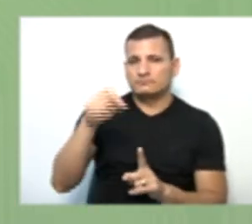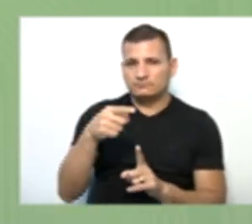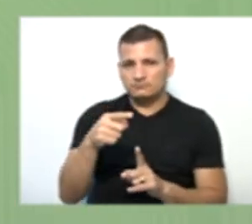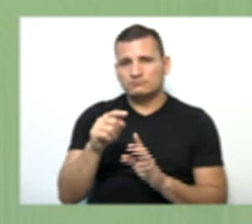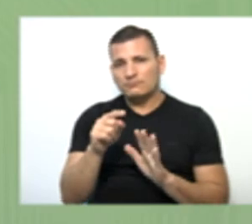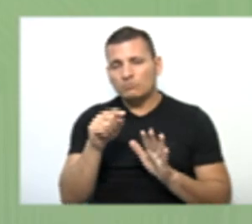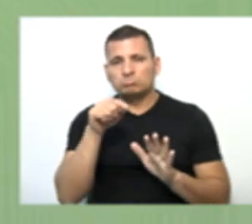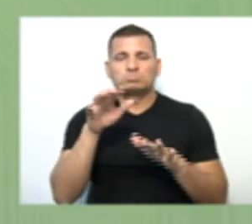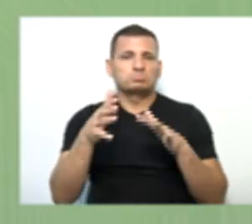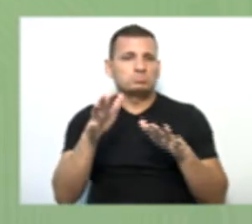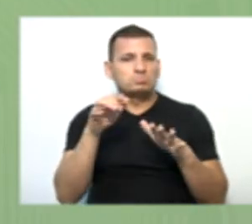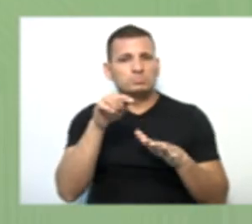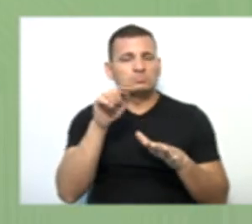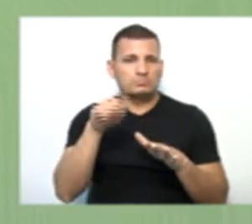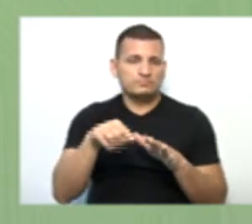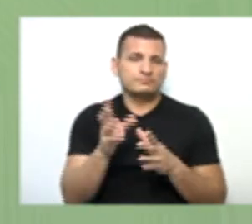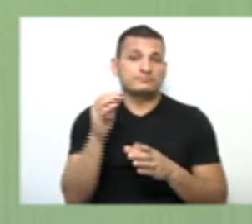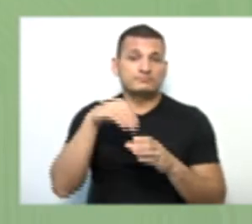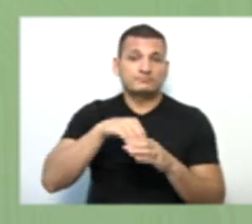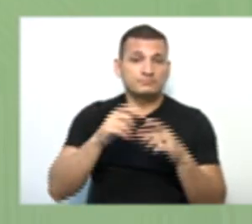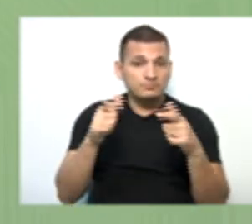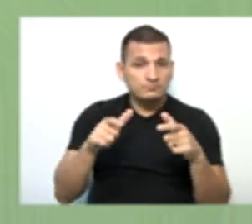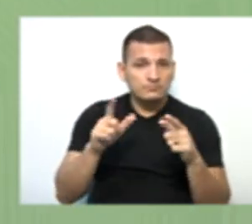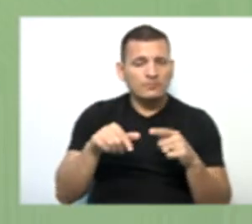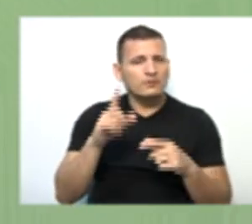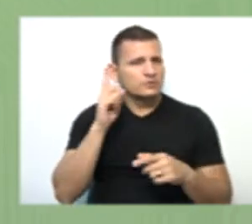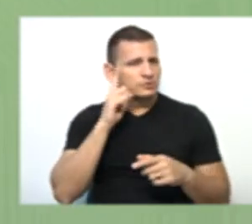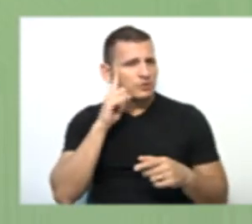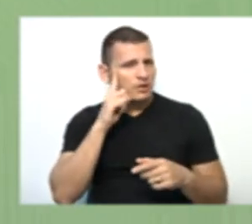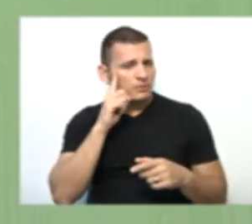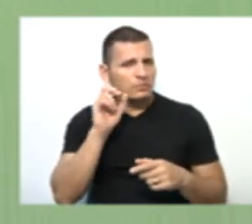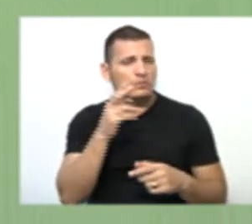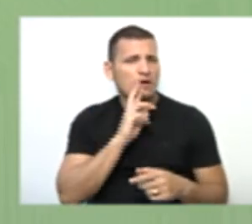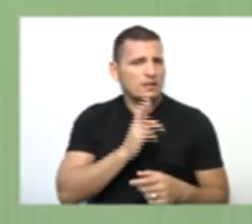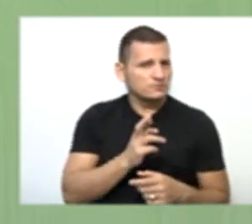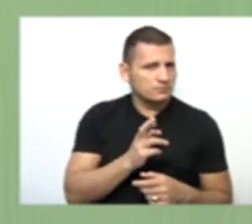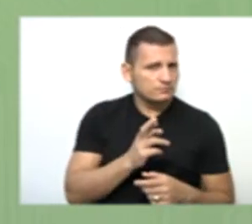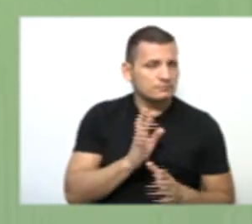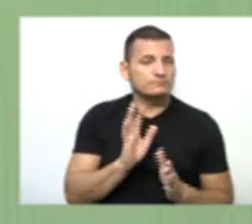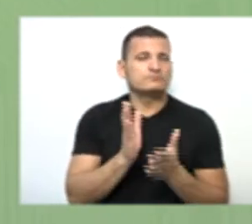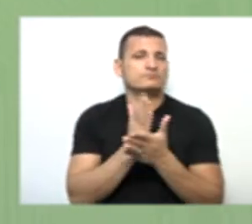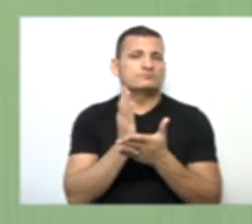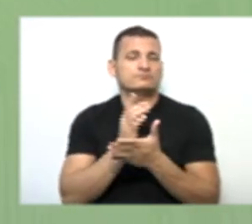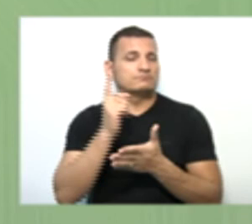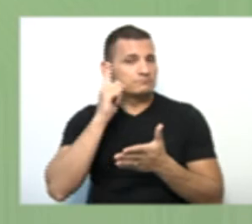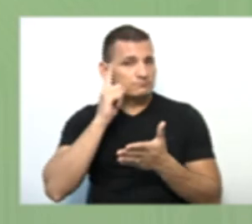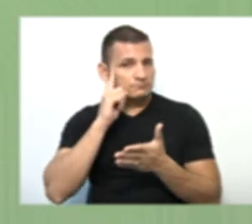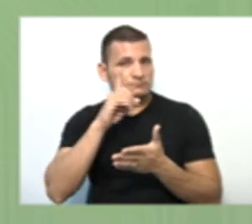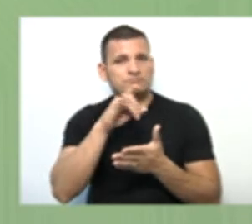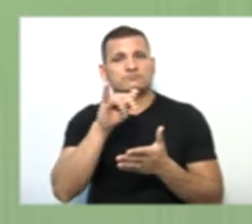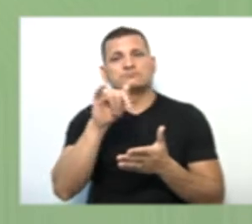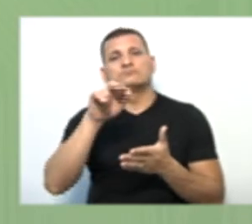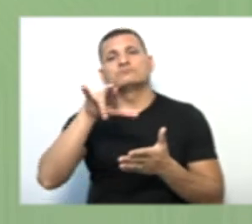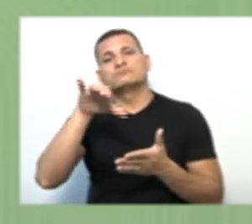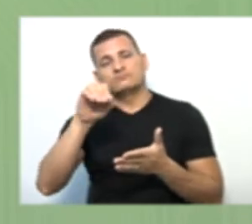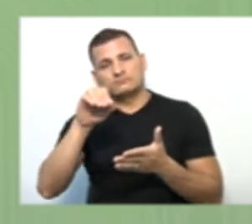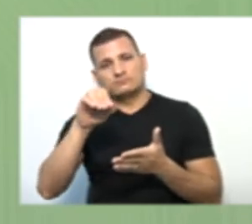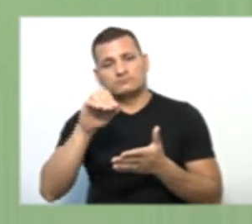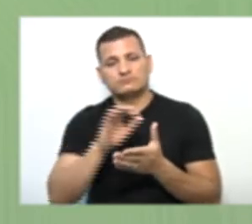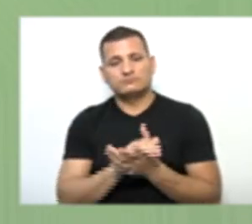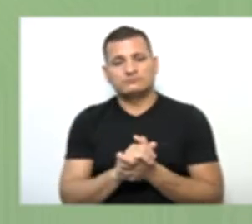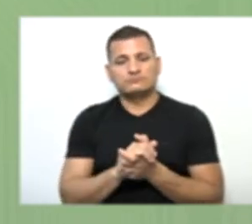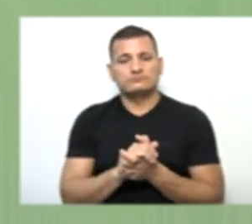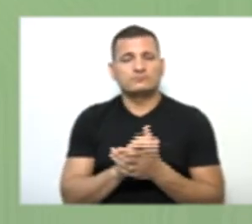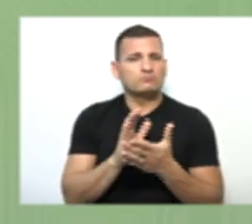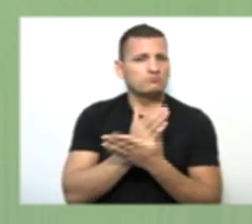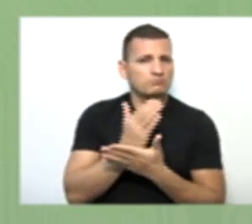vamos encontrar dentro, aonde? No livro diário ou no livro razão? No livro diário. Então, vamos pegar alguns elementos que a